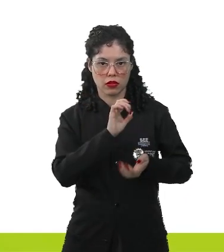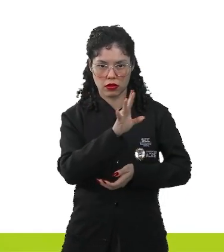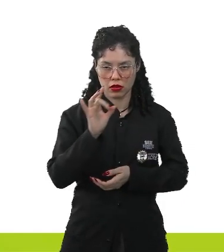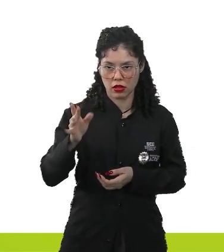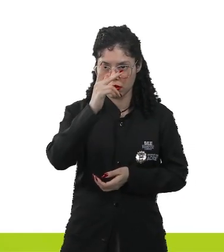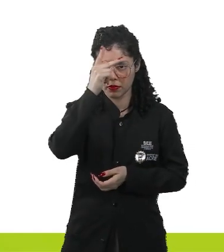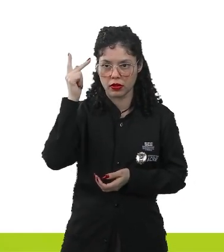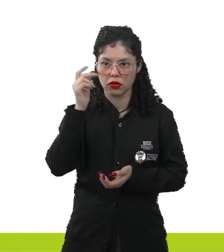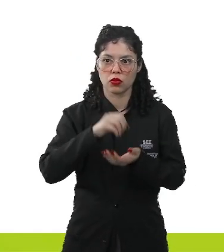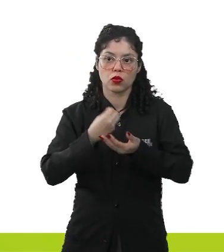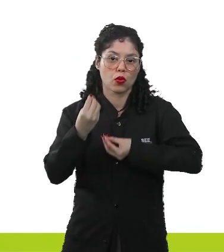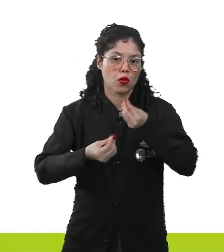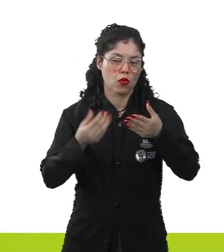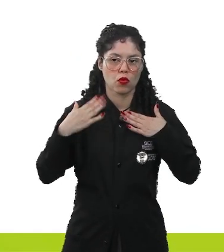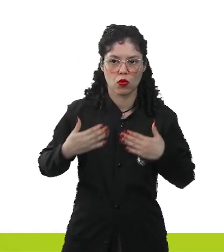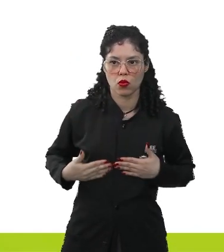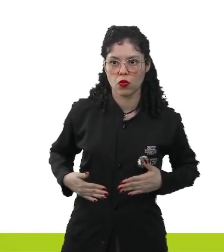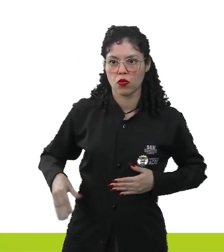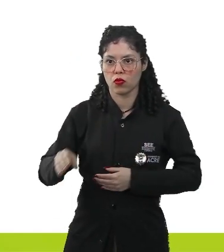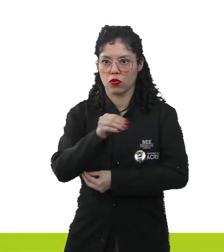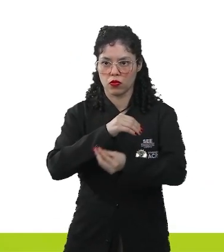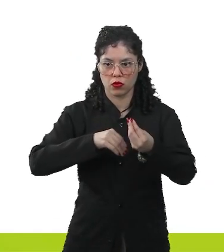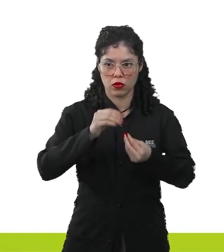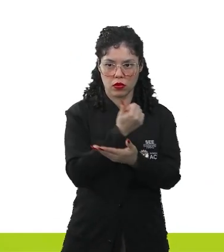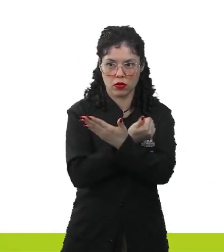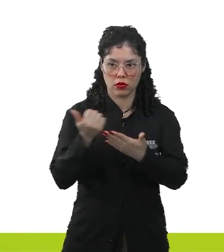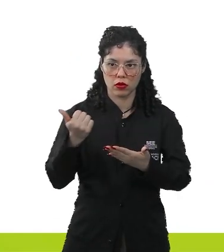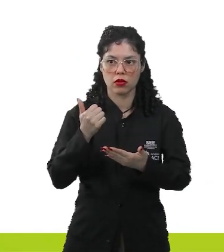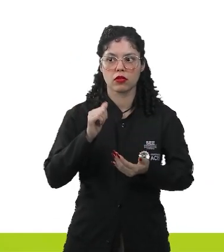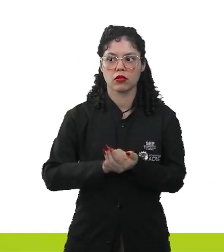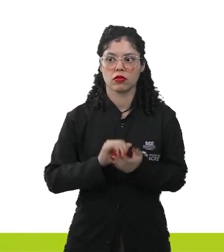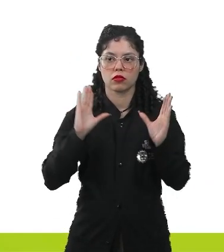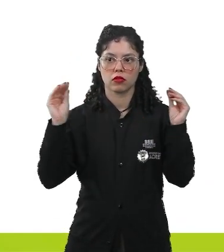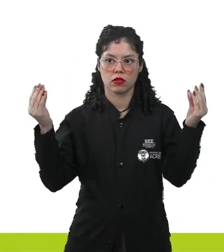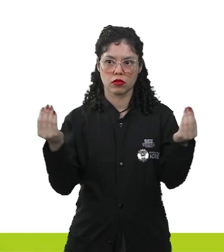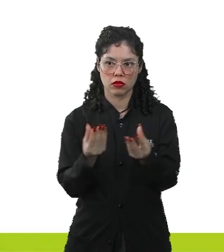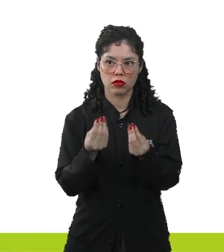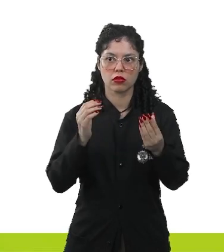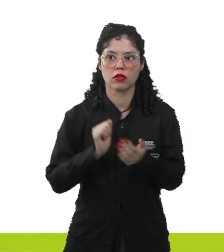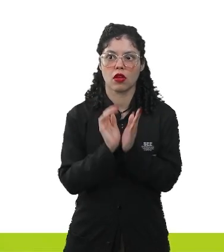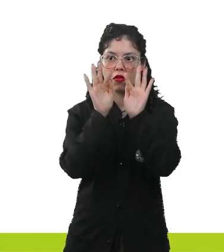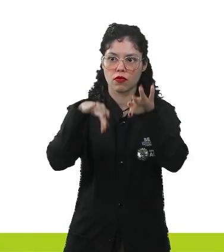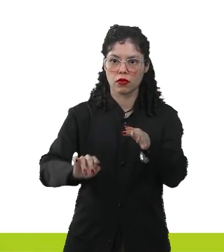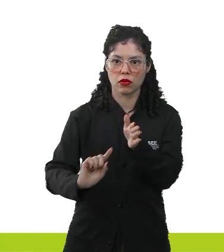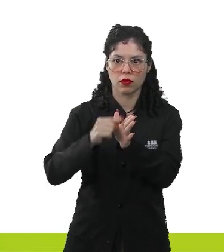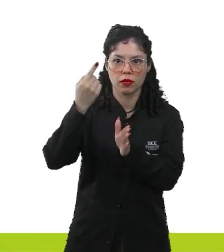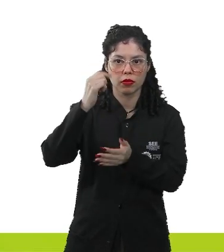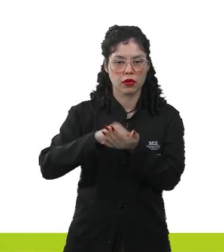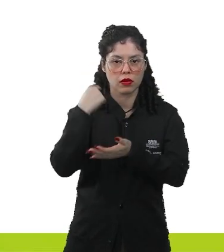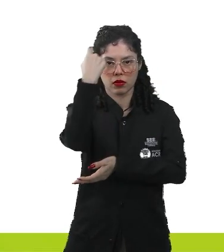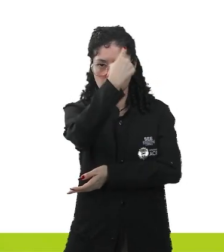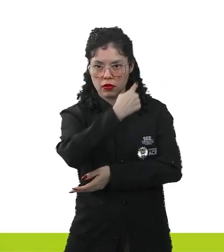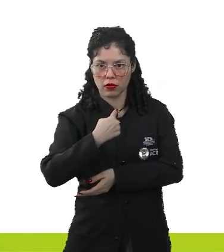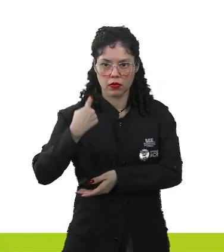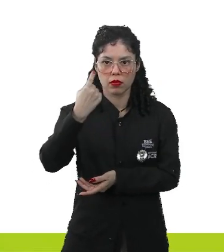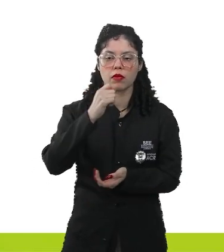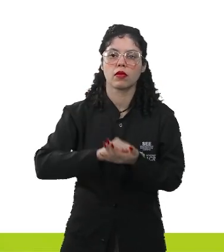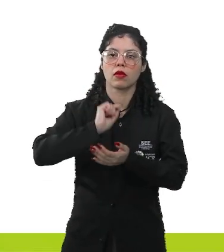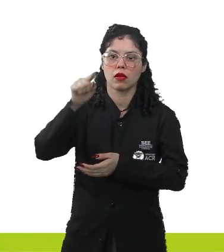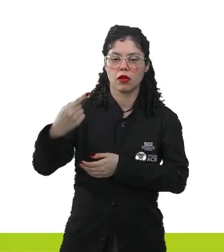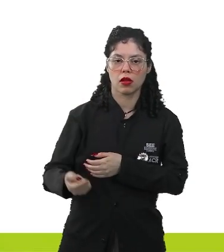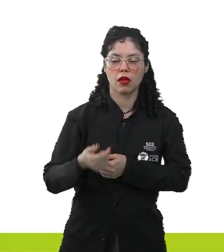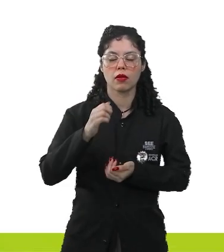pessoa e de como o organismo consegue metabolizar, a substância, ao final da primeira